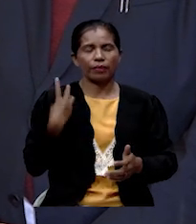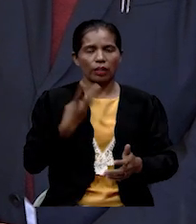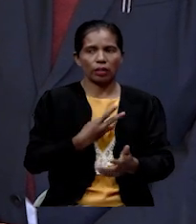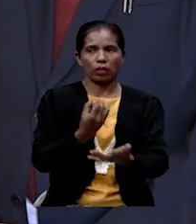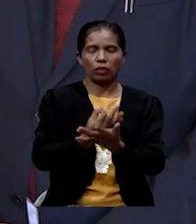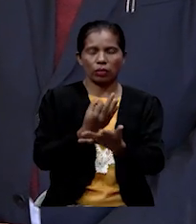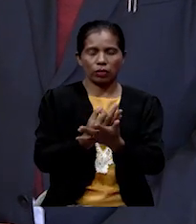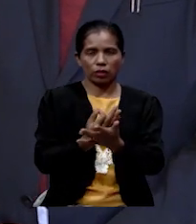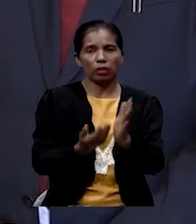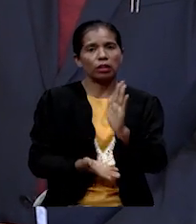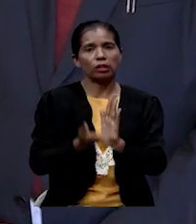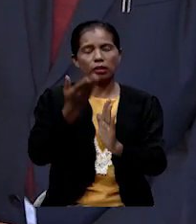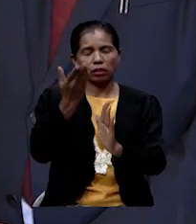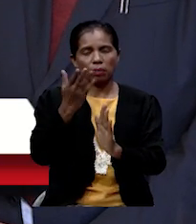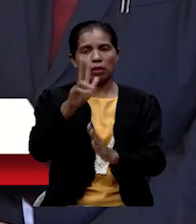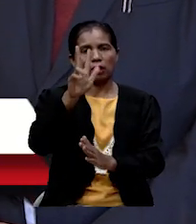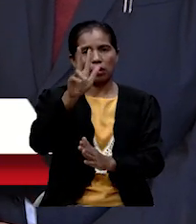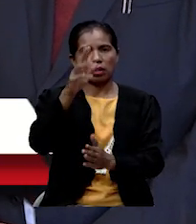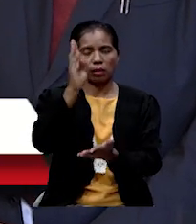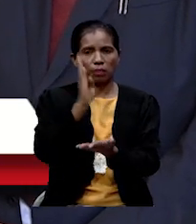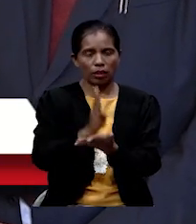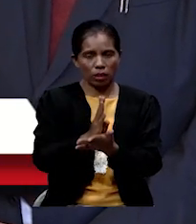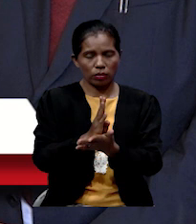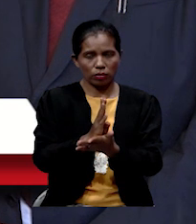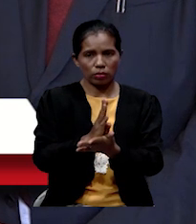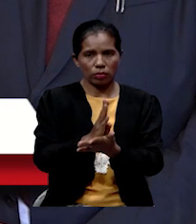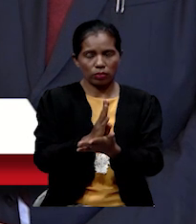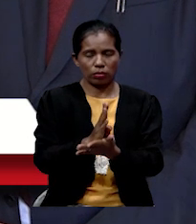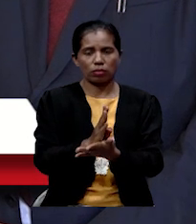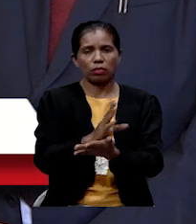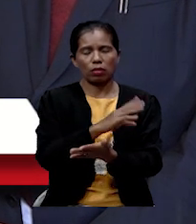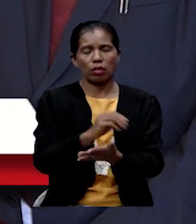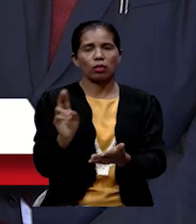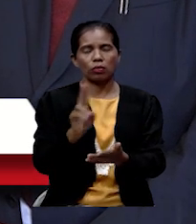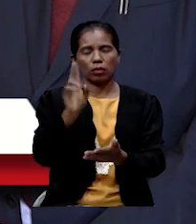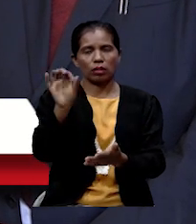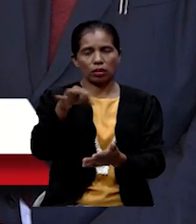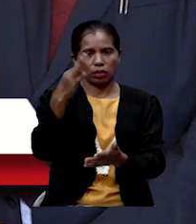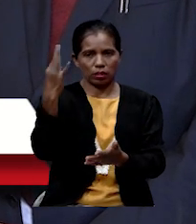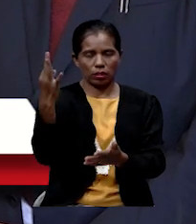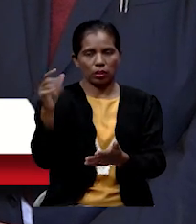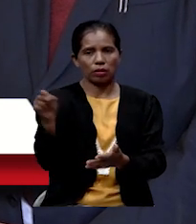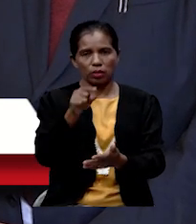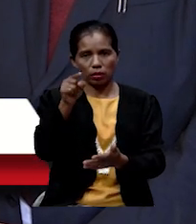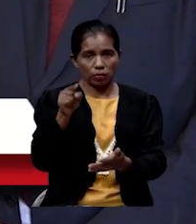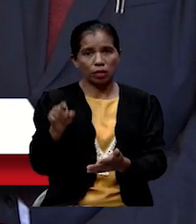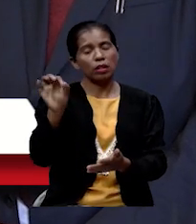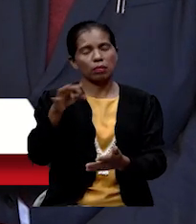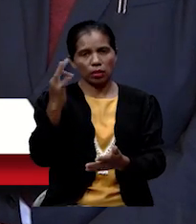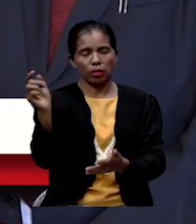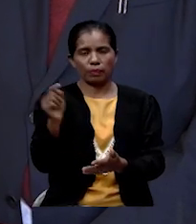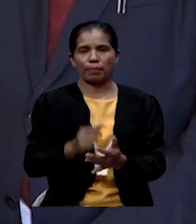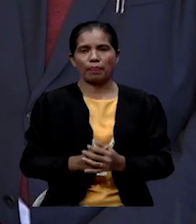ne saiba 3,4 bilhões de dólares, neve ni execução to ainda dessan por volta de 19%. E da nema